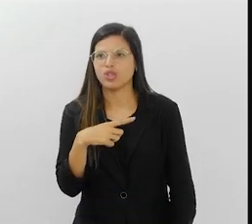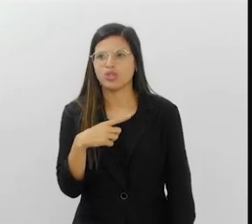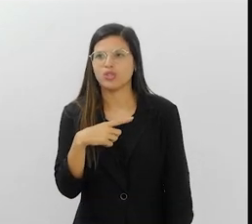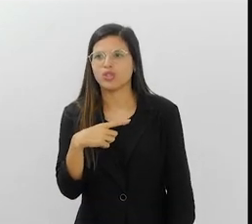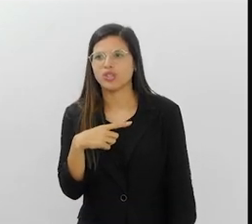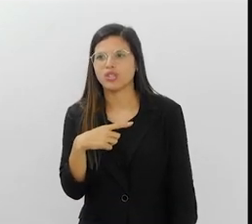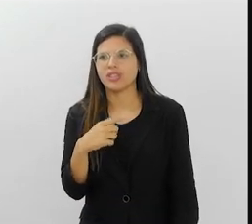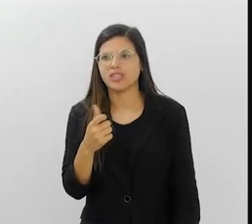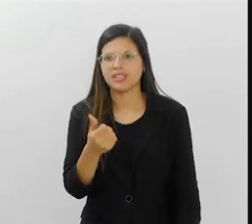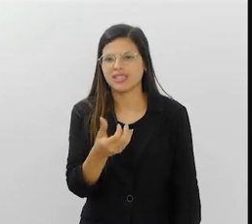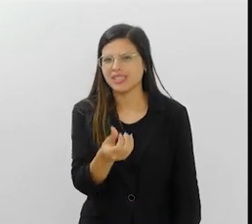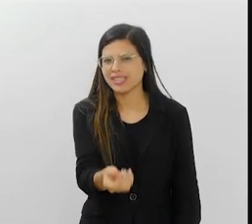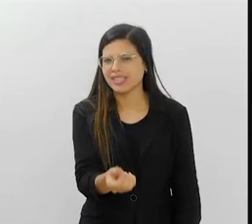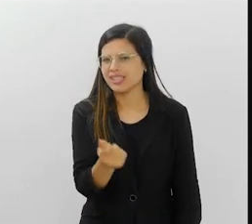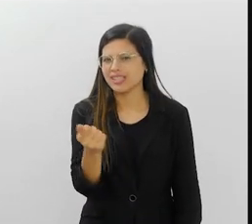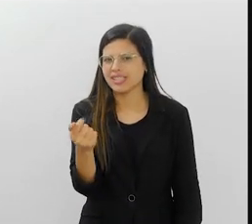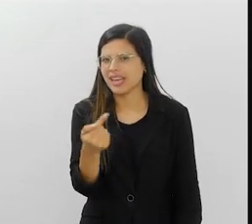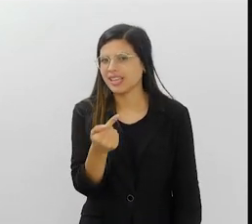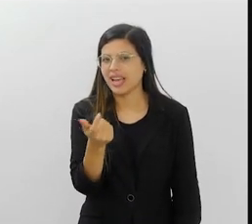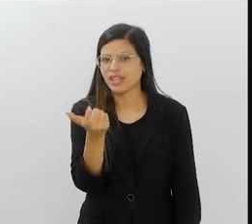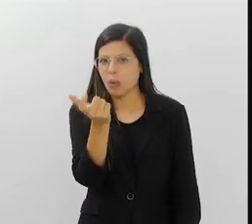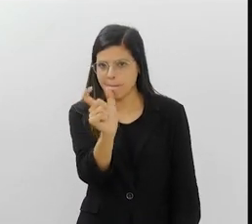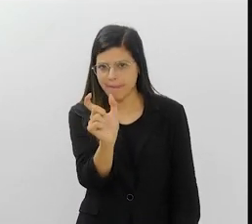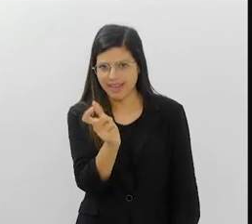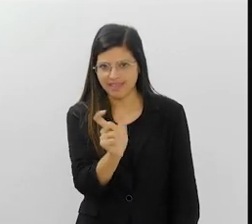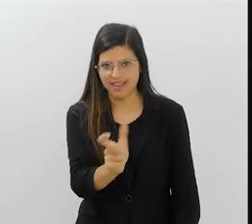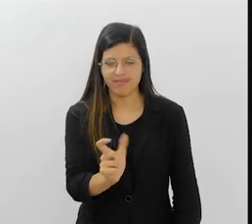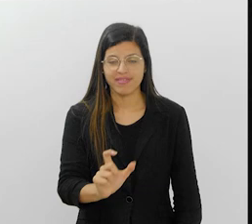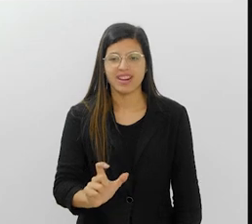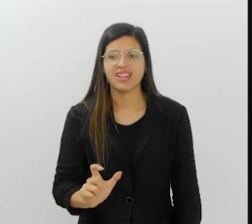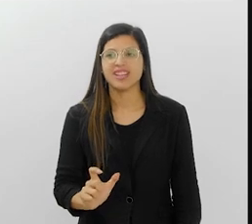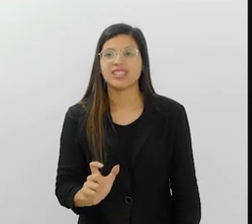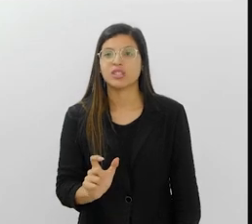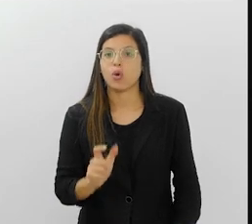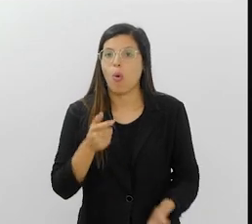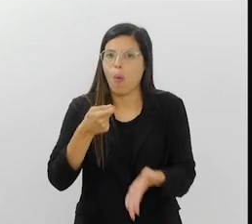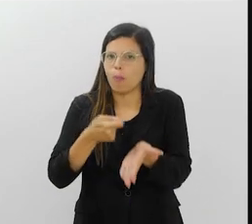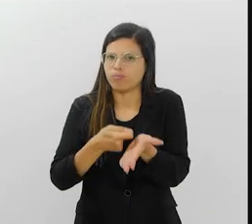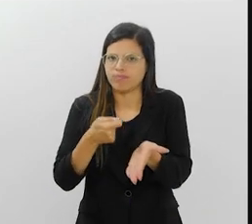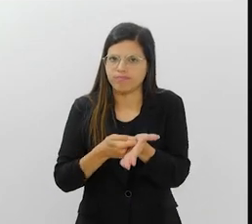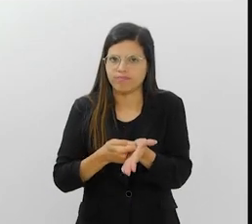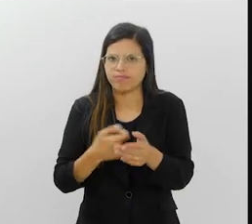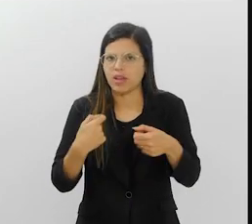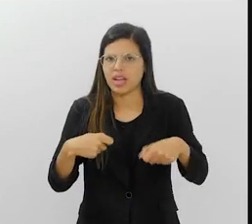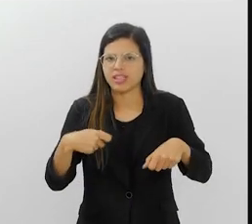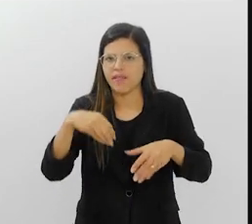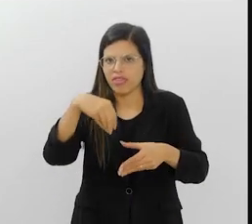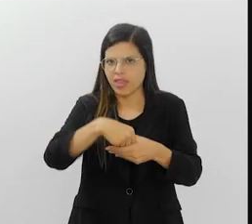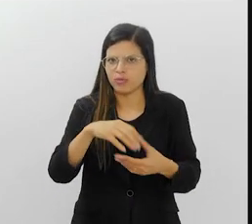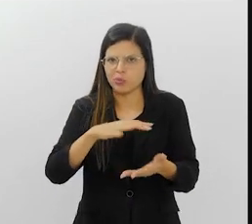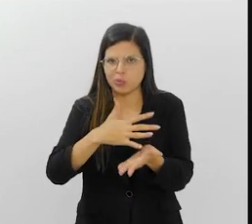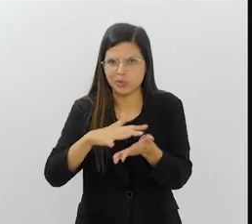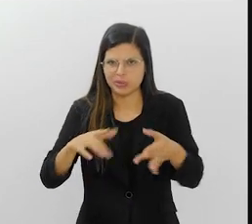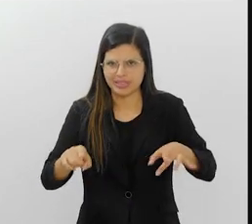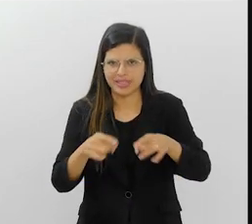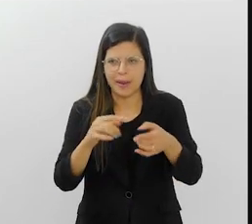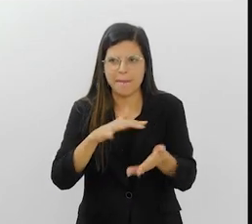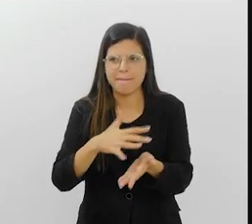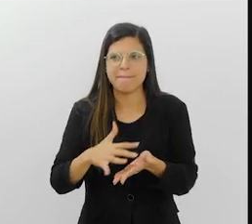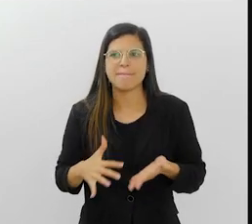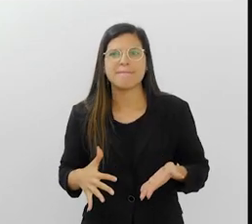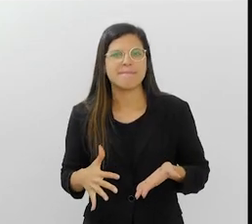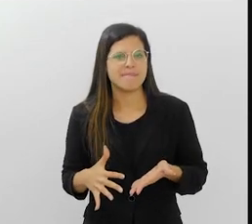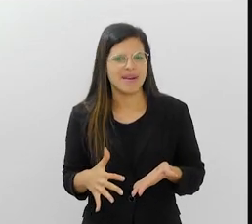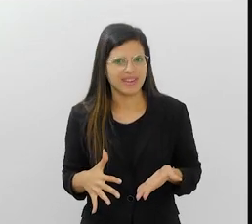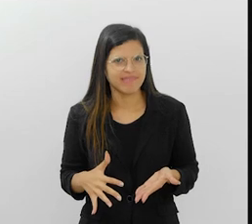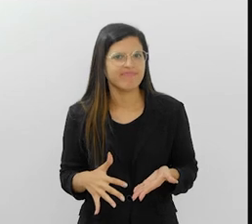tinham, não sei se eram 16 ou 17 palavras grifadas obrigatórias no samba. Eu nunca tinha visto isso. É um dever